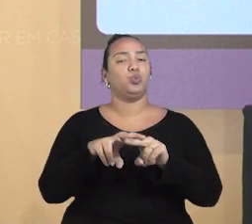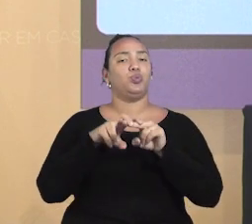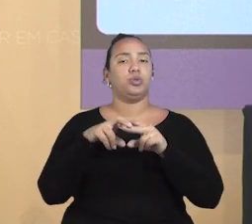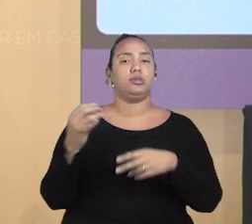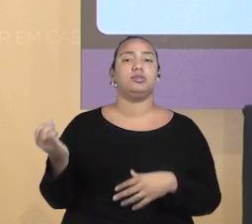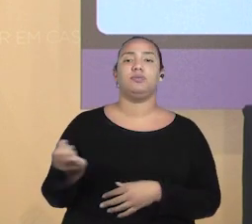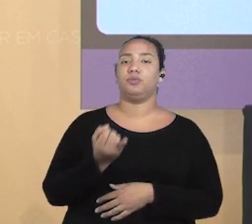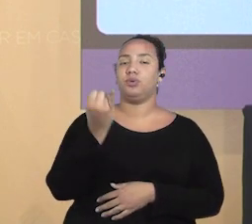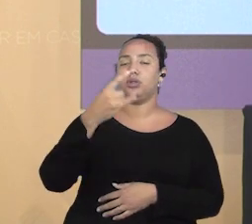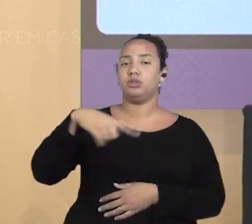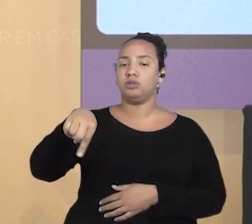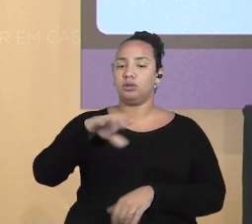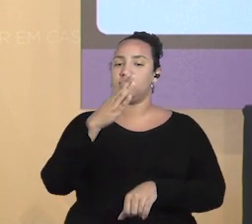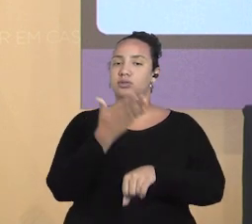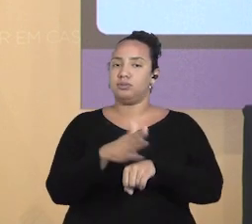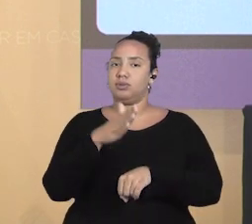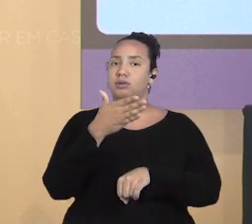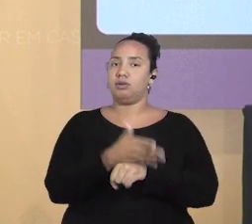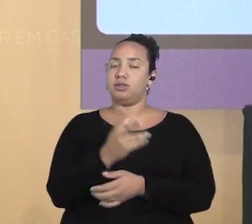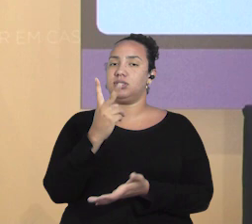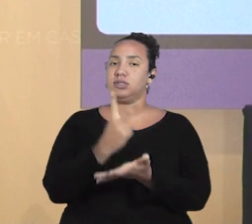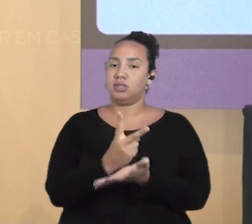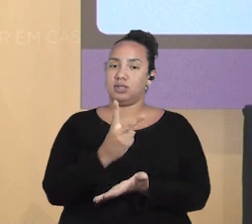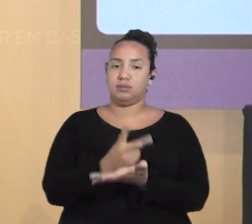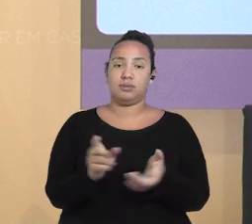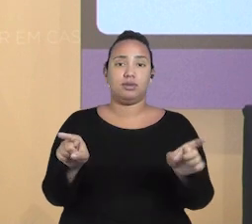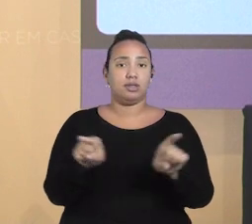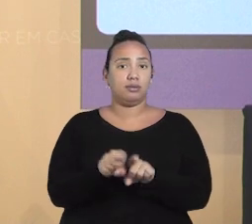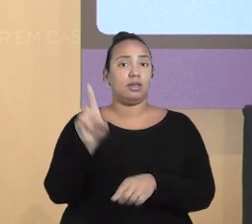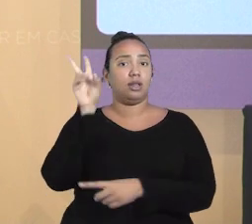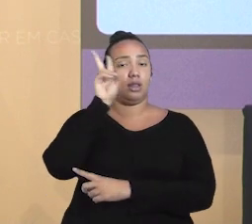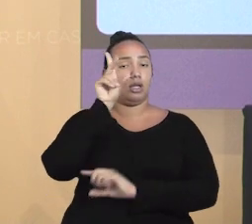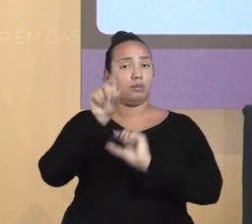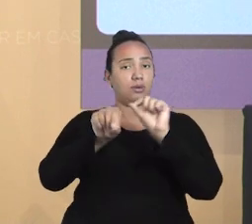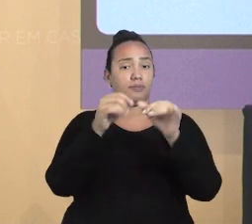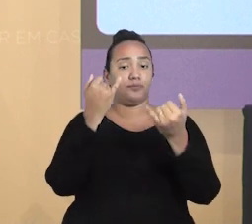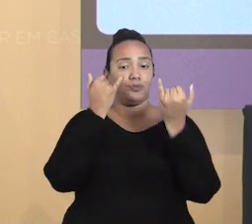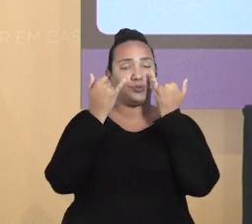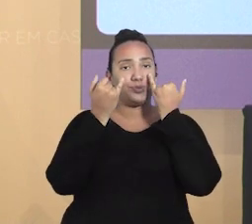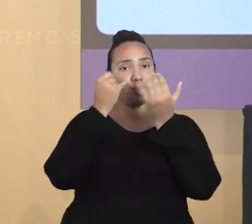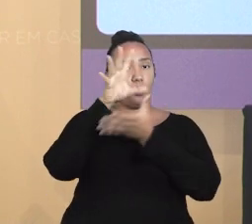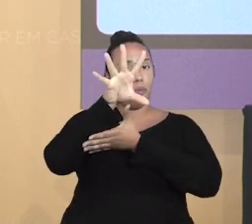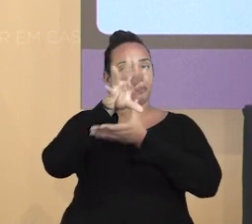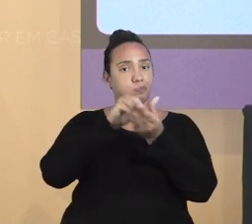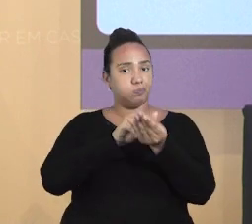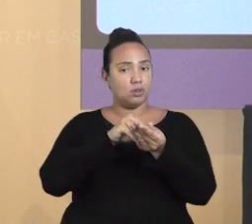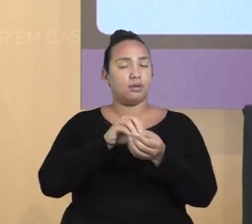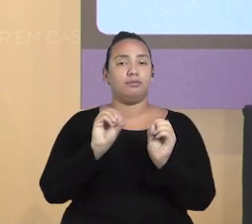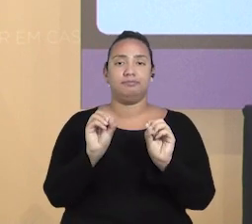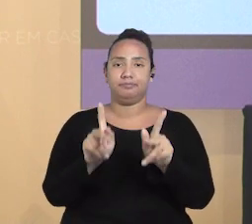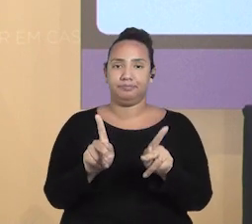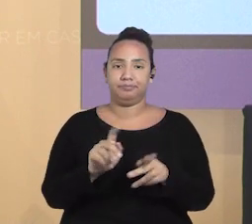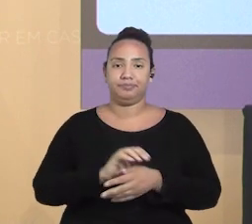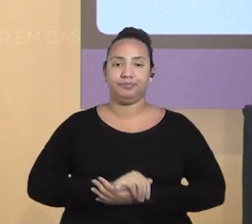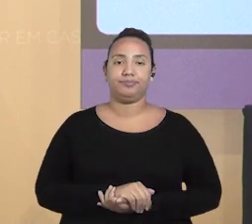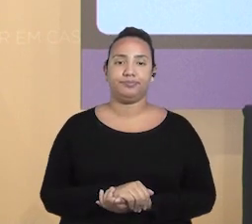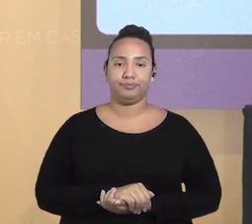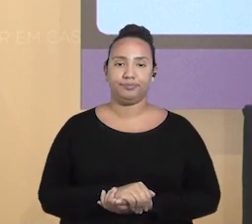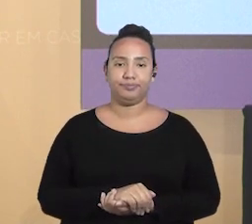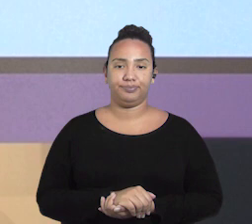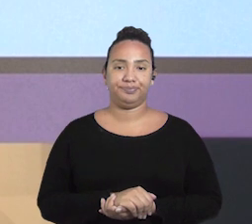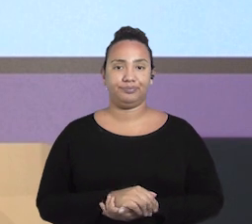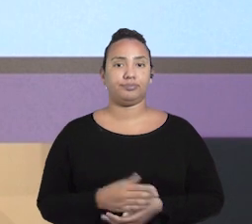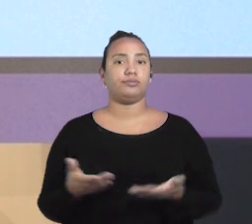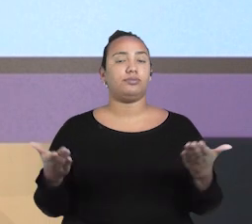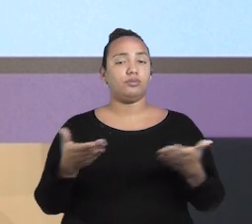Por isso é tão importante praticar toda a aula e lembrar sempre de anotar todas as informações importantes,